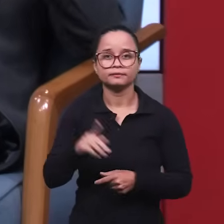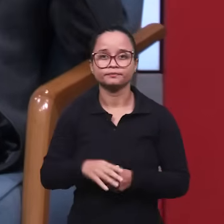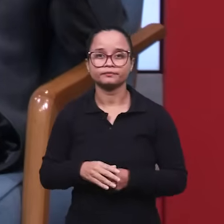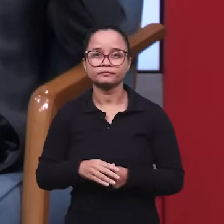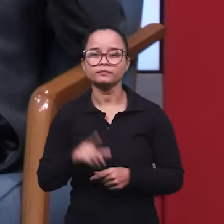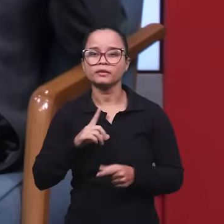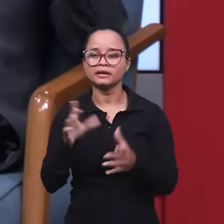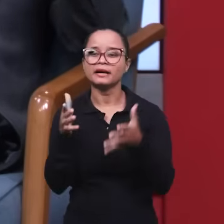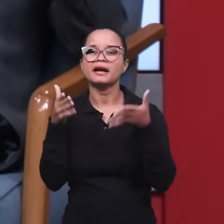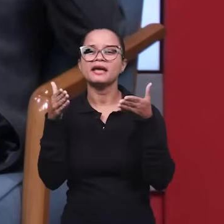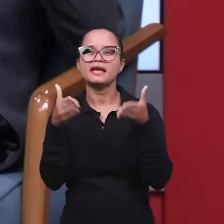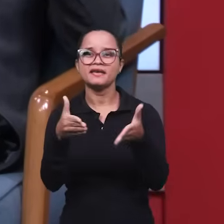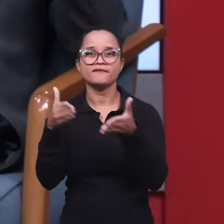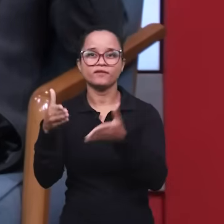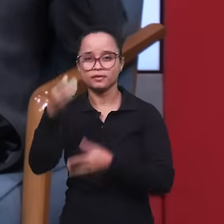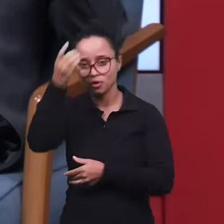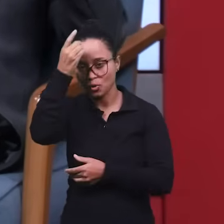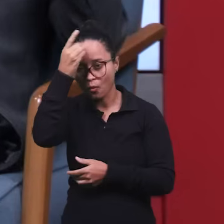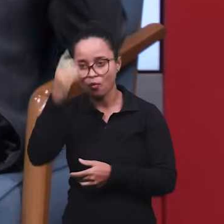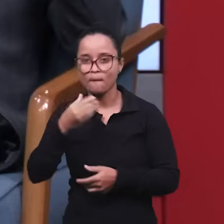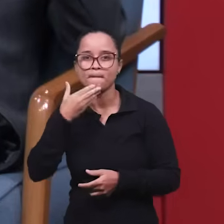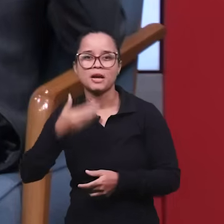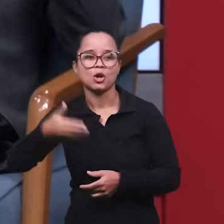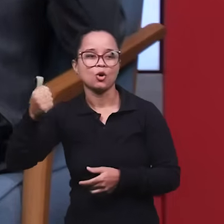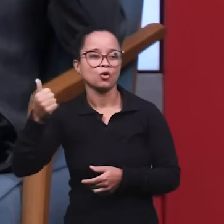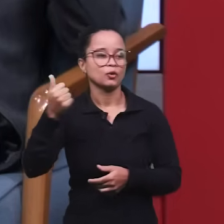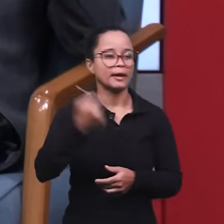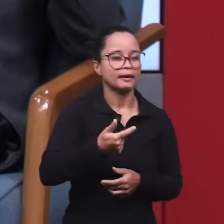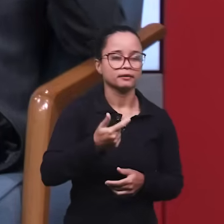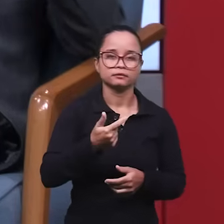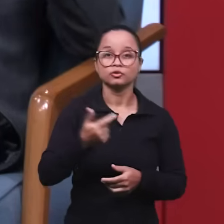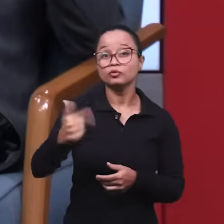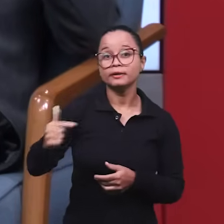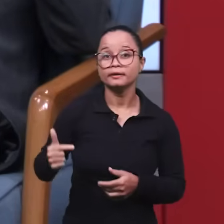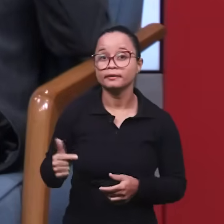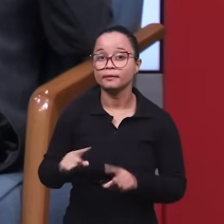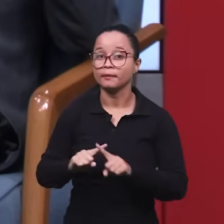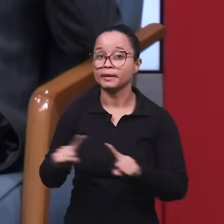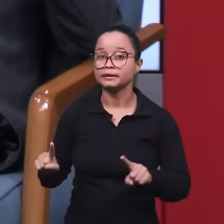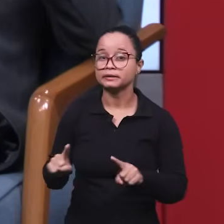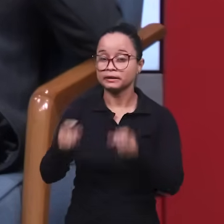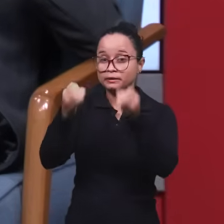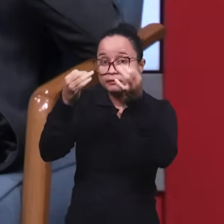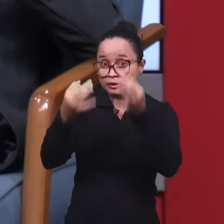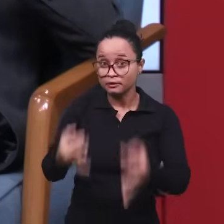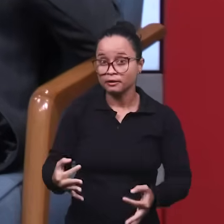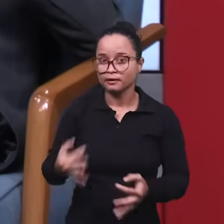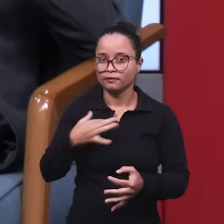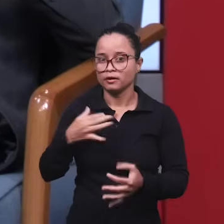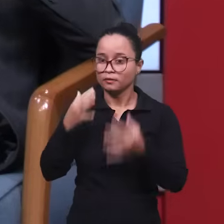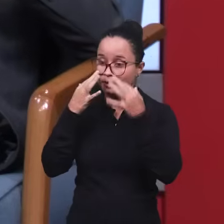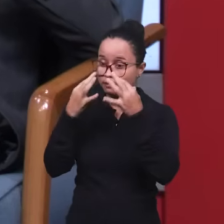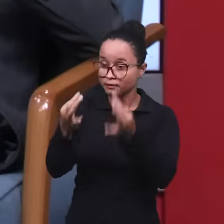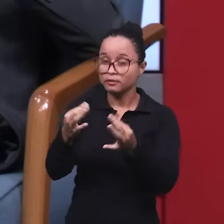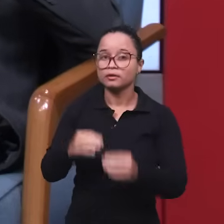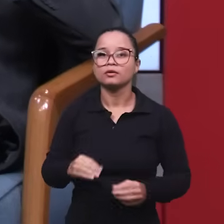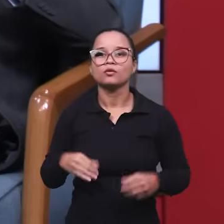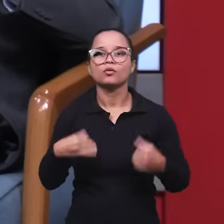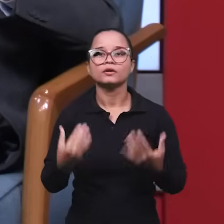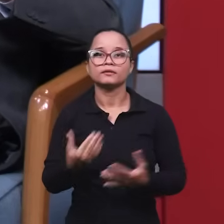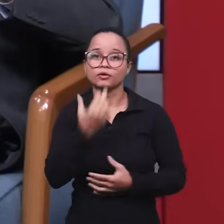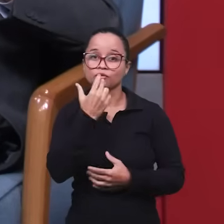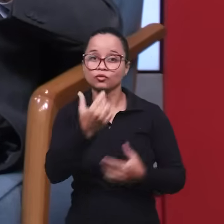ele coloca ênfase num dom para o outro, com exceção quando ele faz uma